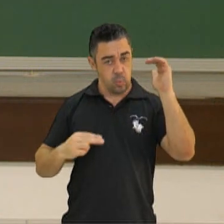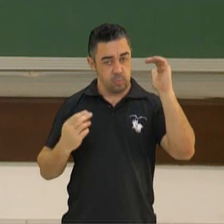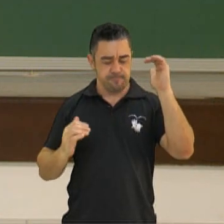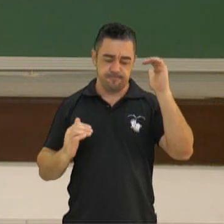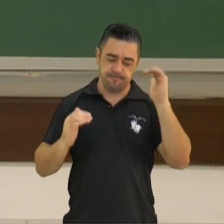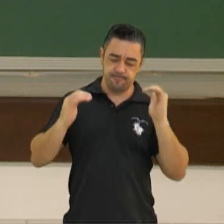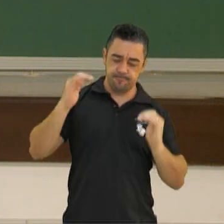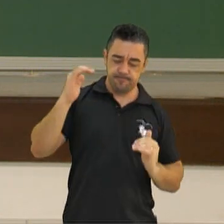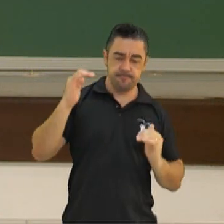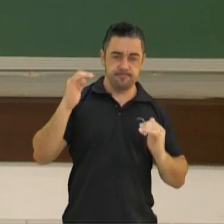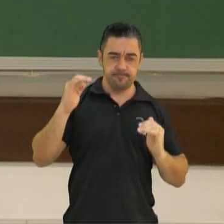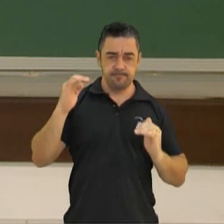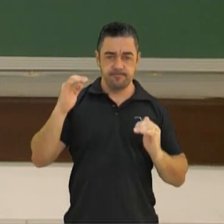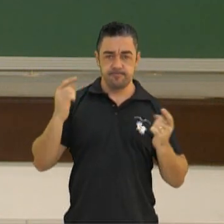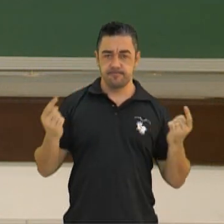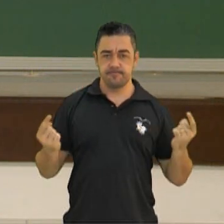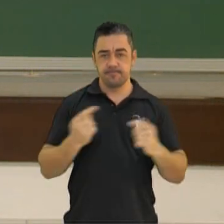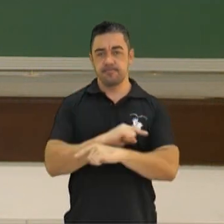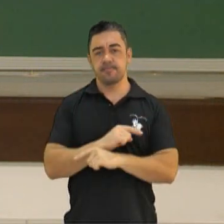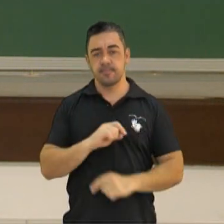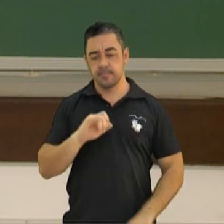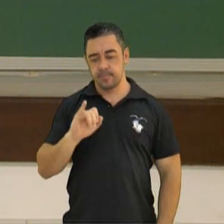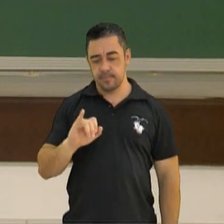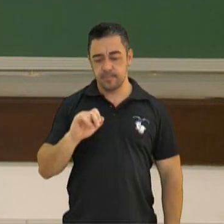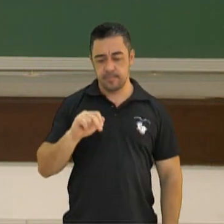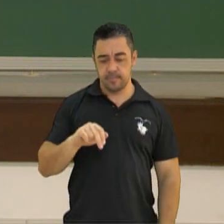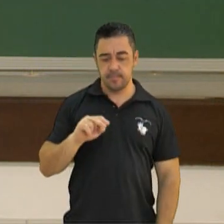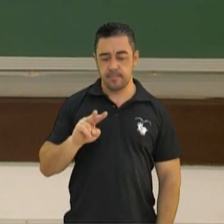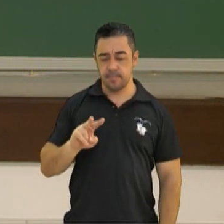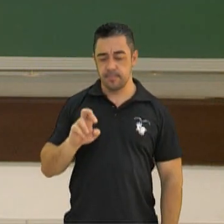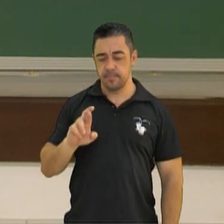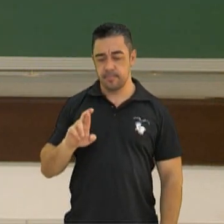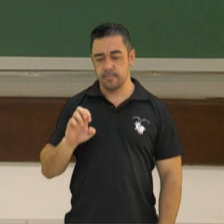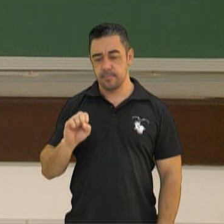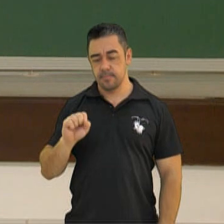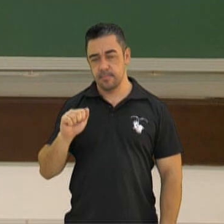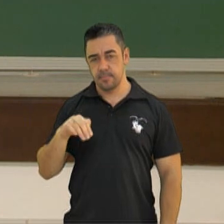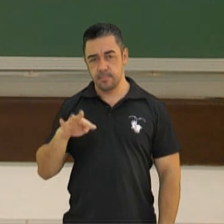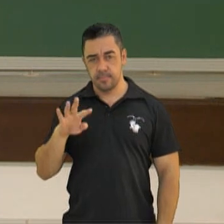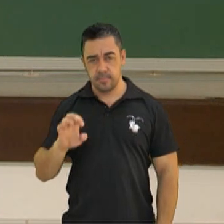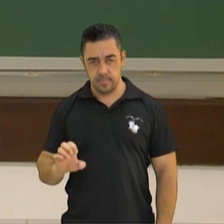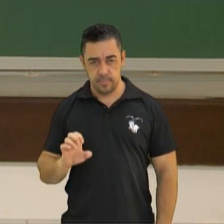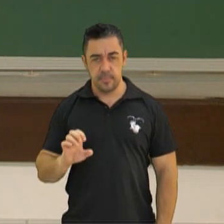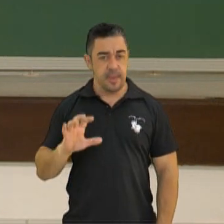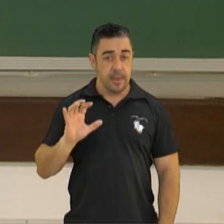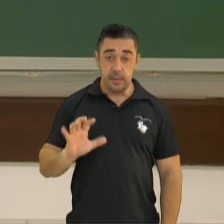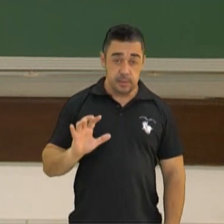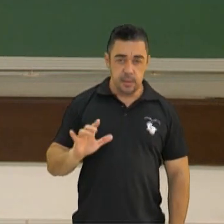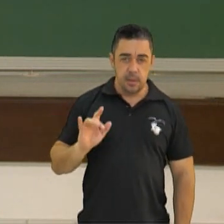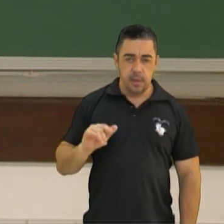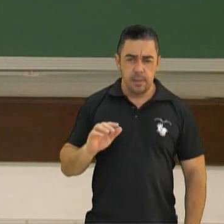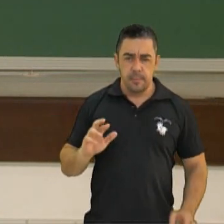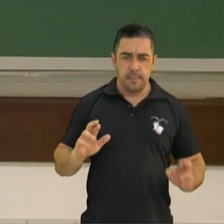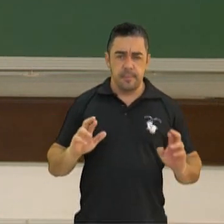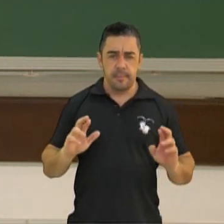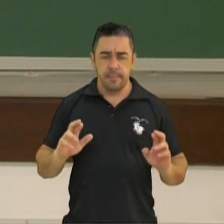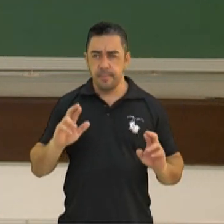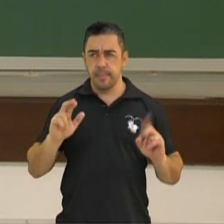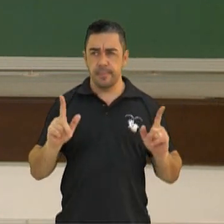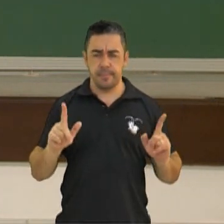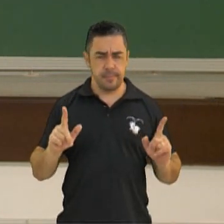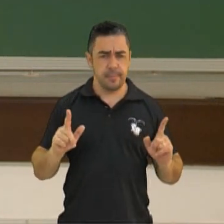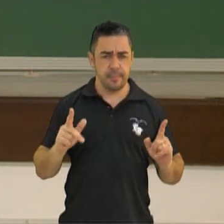inversamente proporcionais. Ou seja, quando uma aumenta, a outra diminui. Parece uma coisa meio fora da lógica, mas